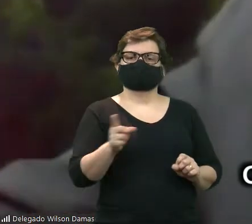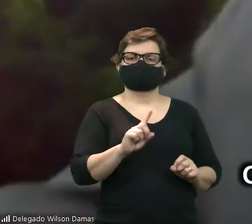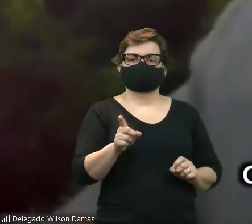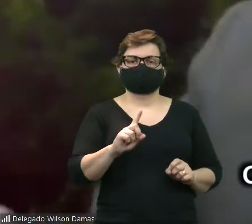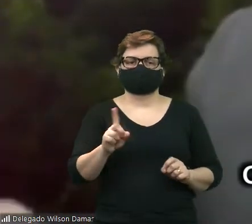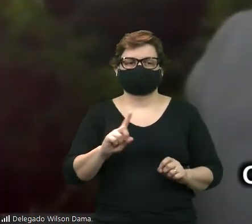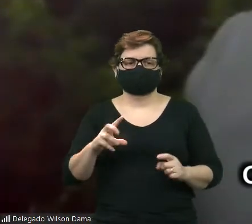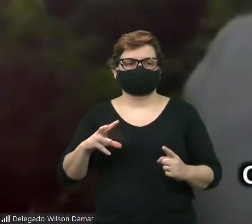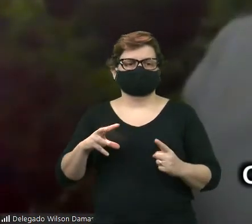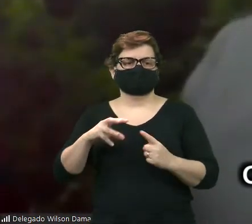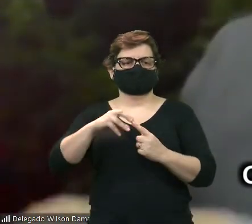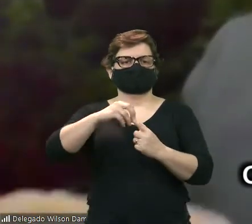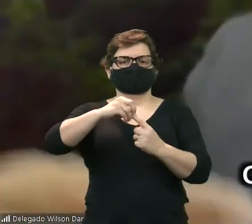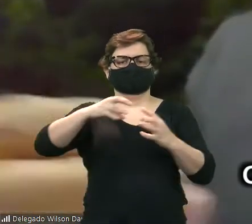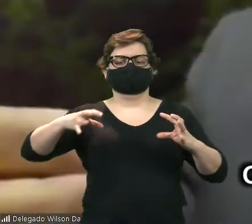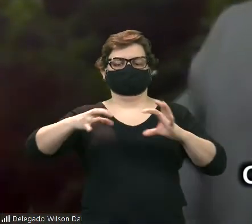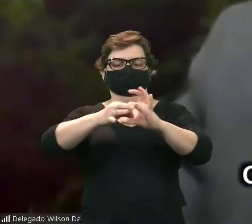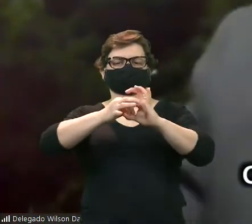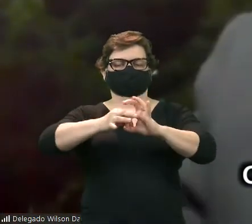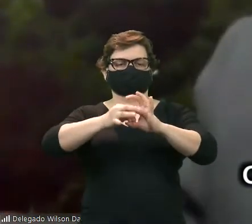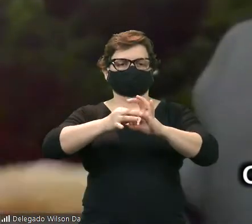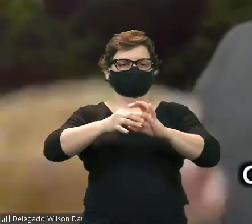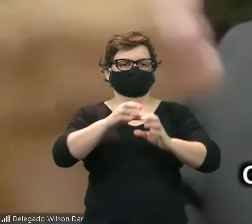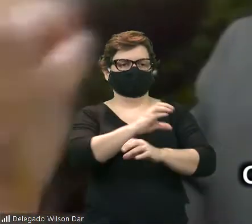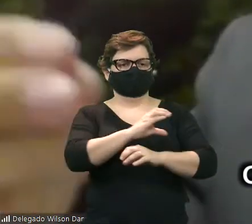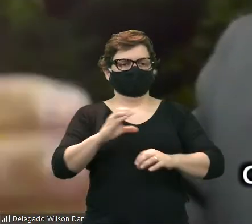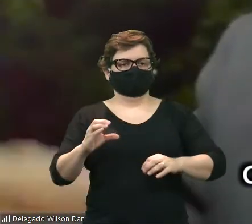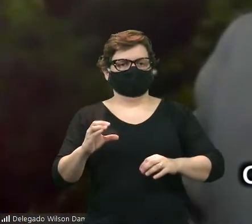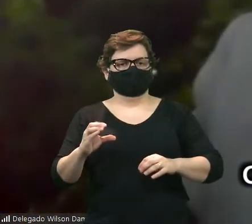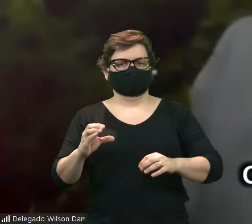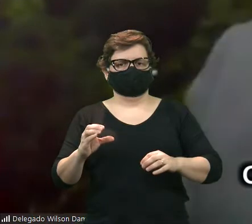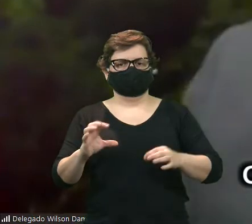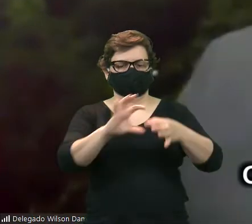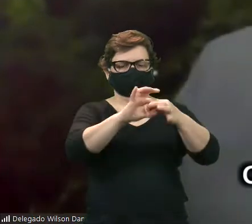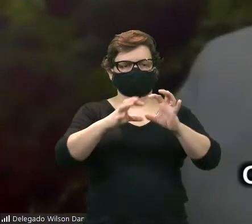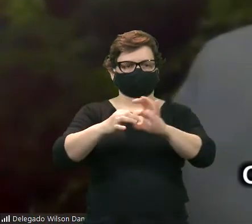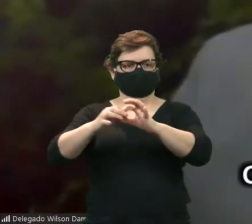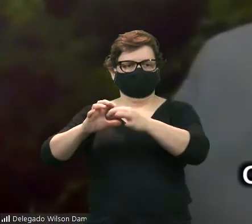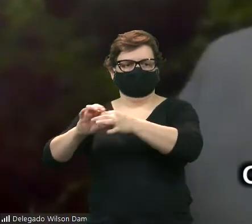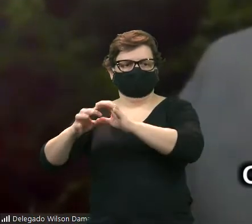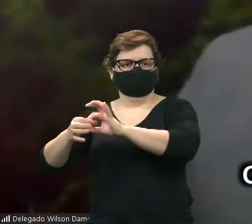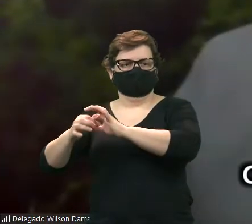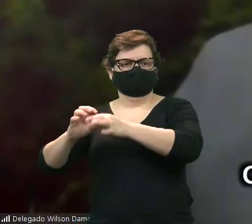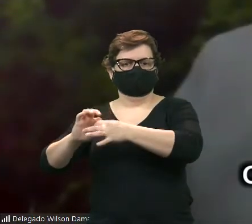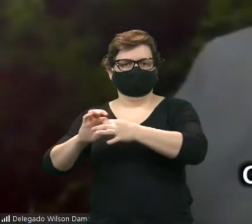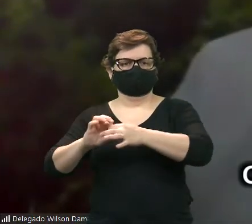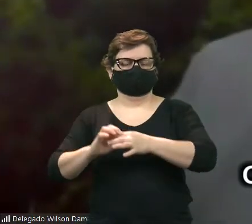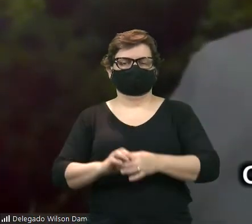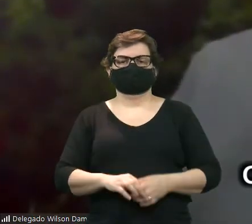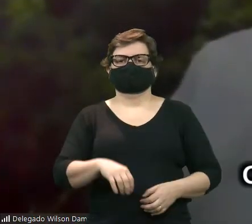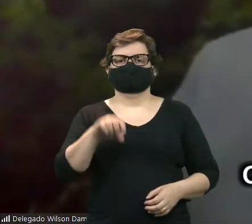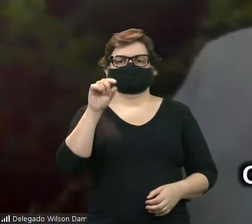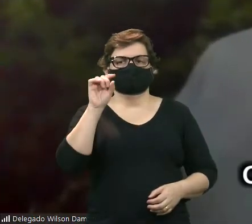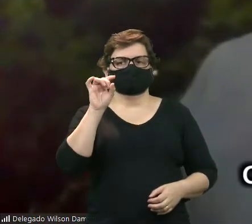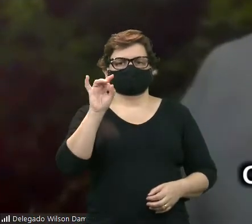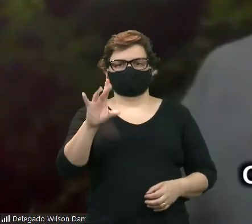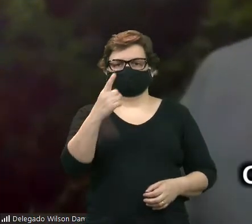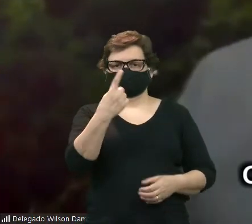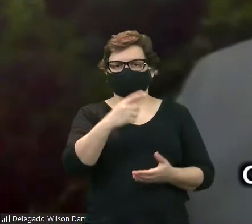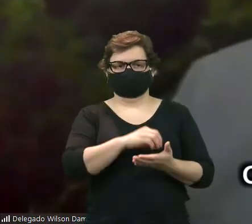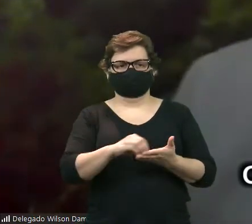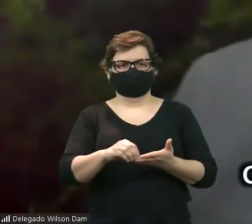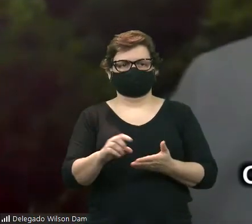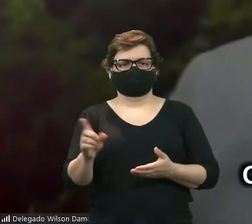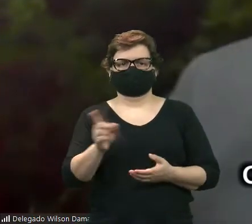concentração, né, da coordenação, do vínculo em uma única secretaria, que não é